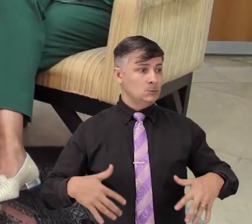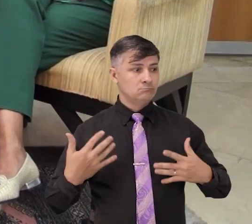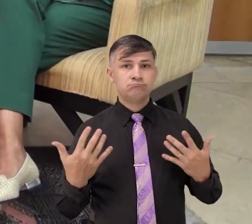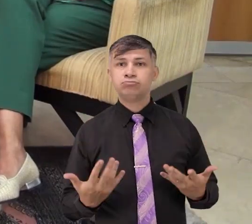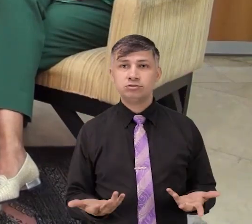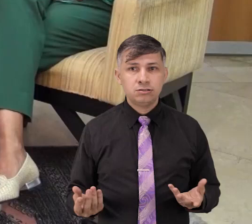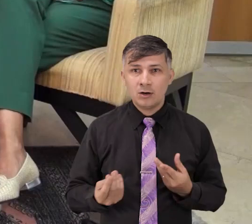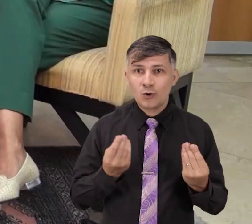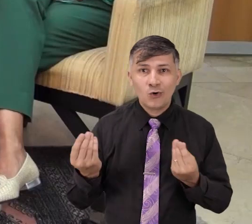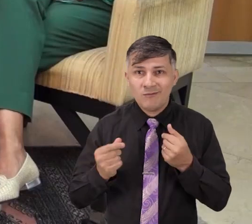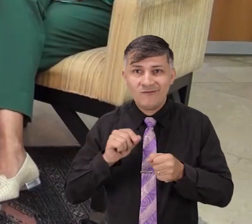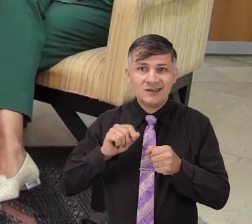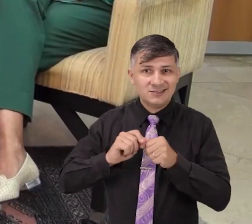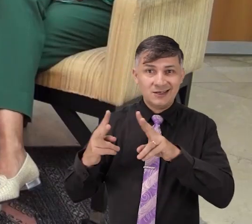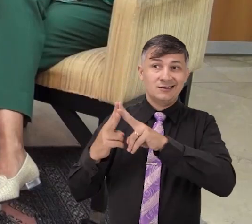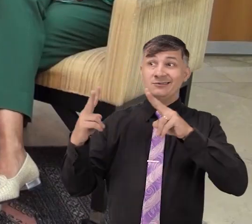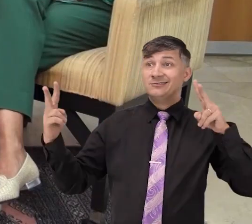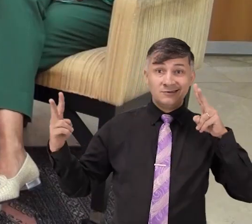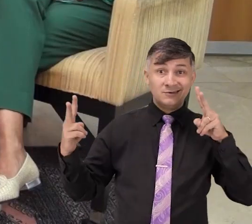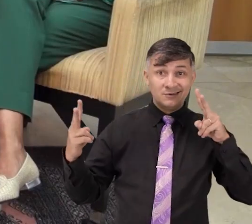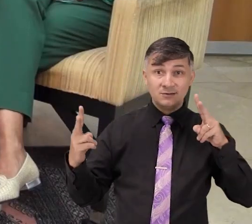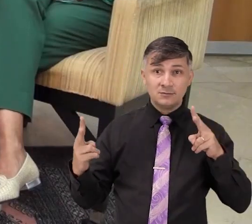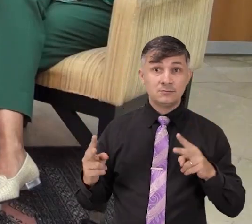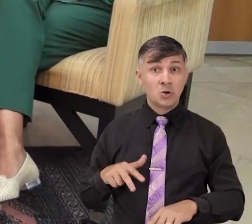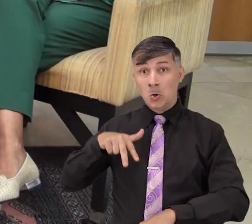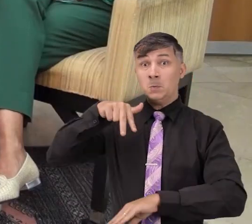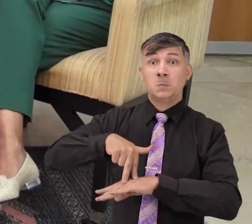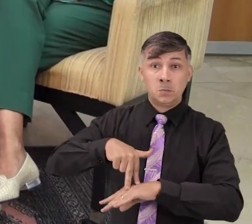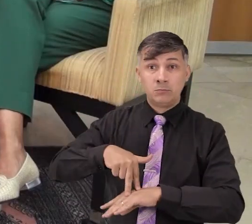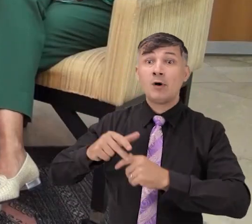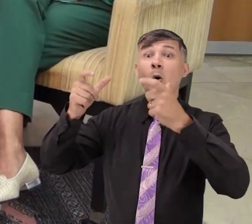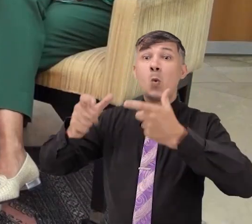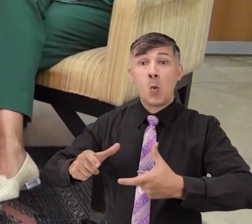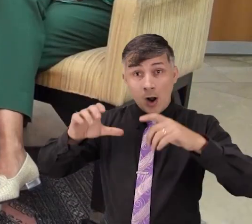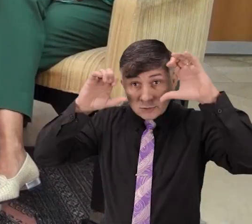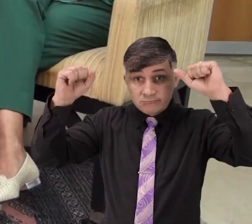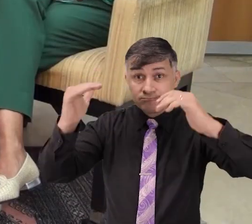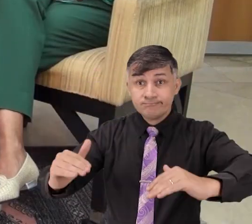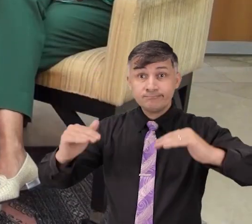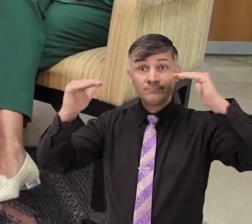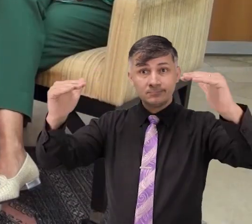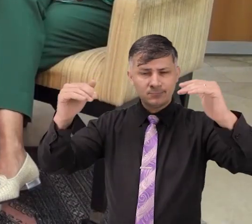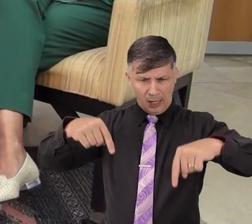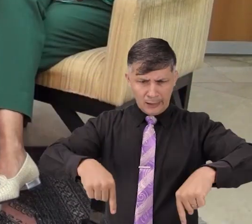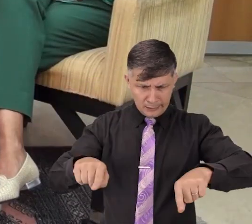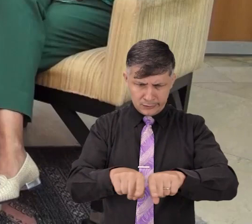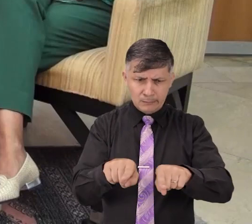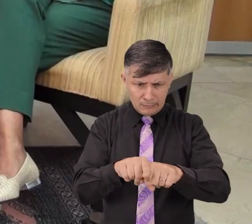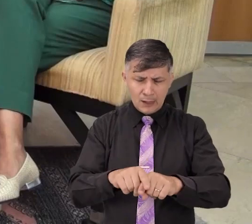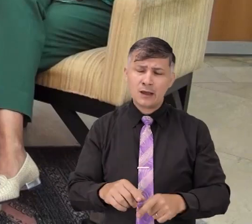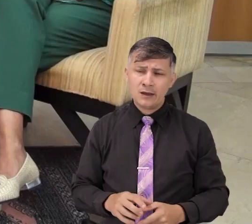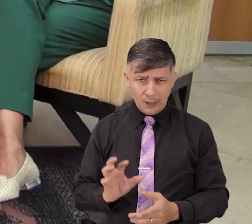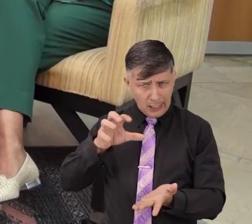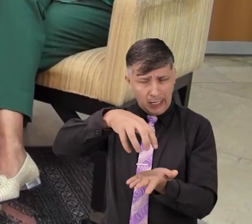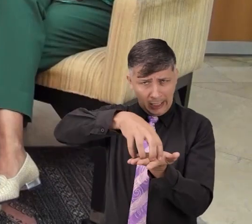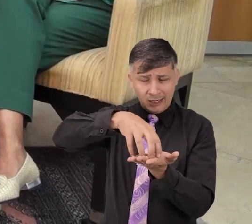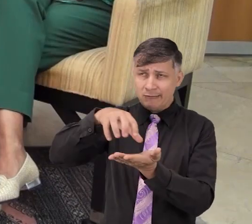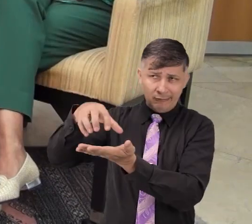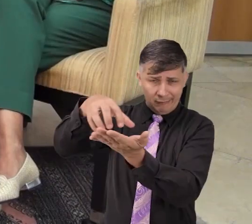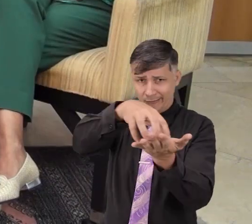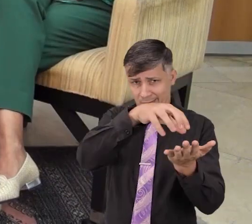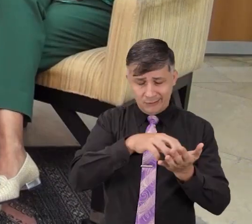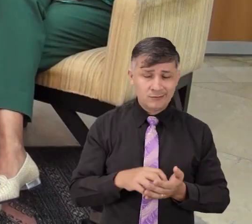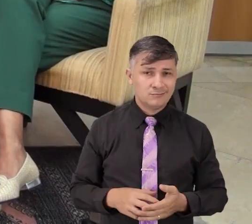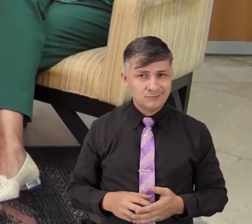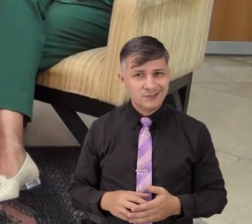oral num tribunal superior, mesmo aqui nas nossas câmaras cíveis, criminais e nas trabalhistas. Na verdade, a gente sabe que isso gera